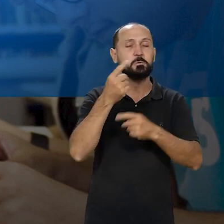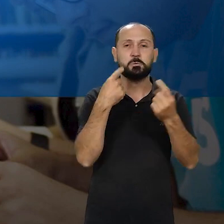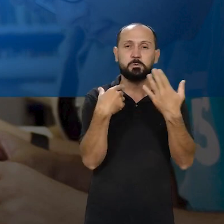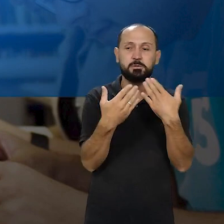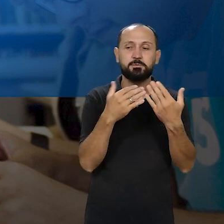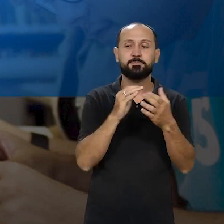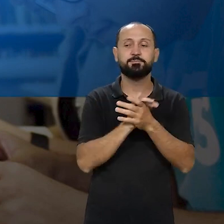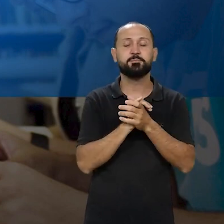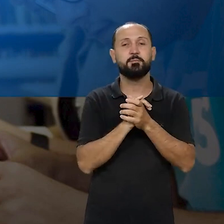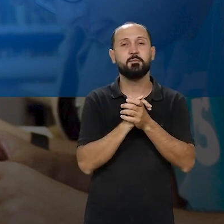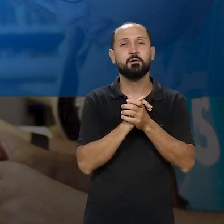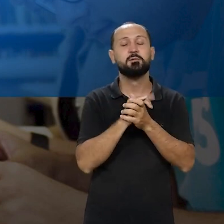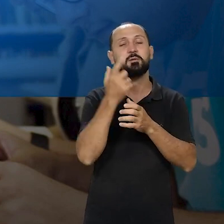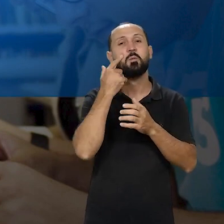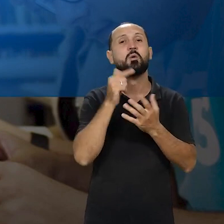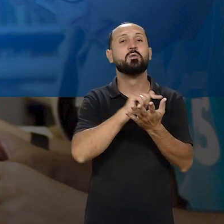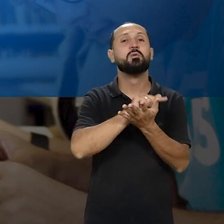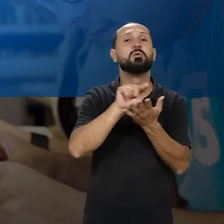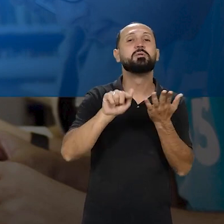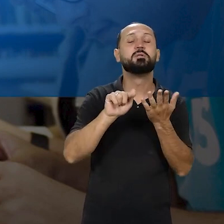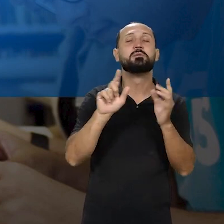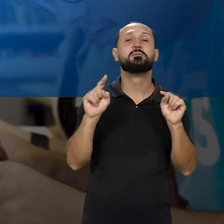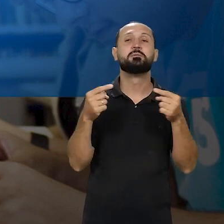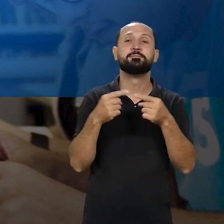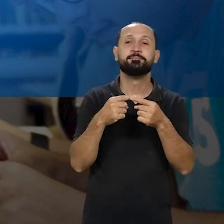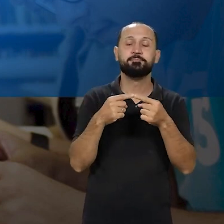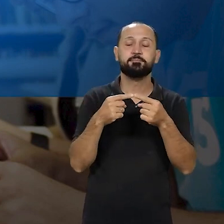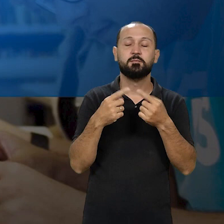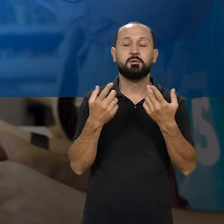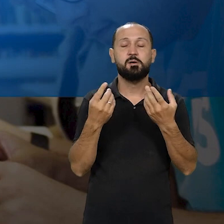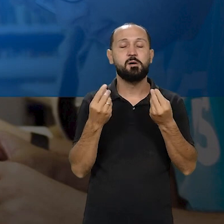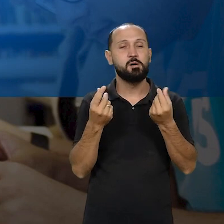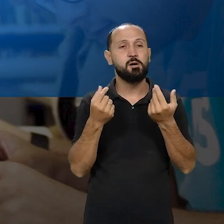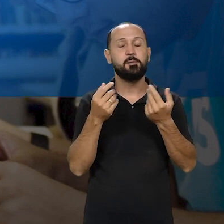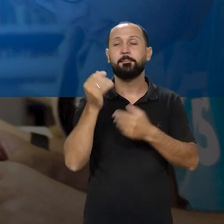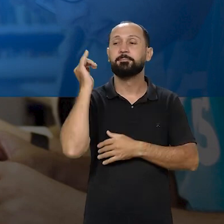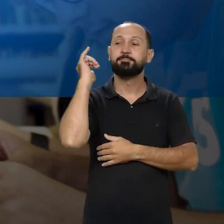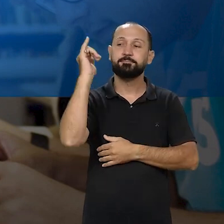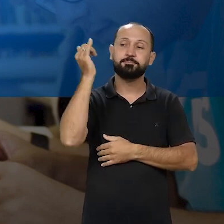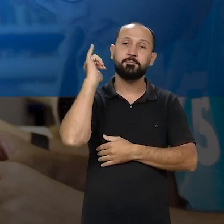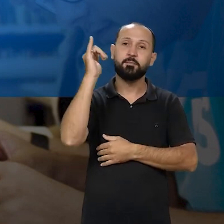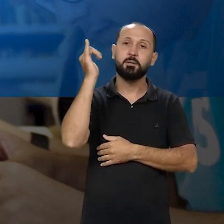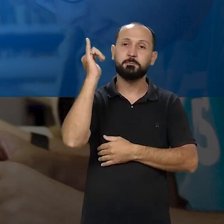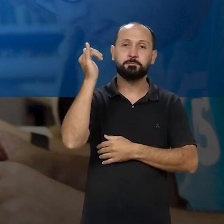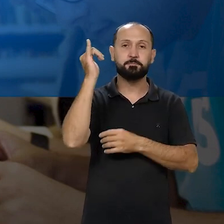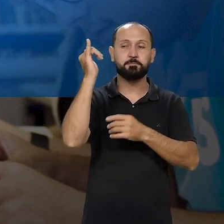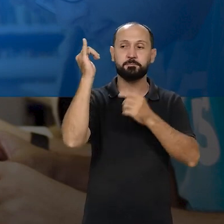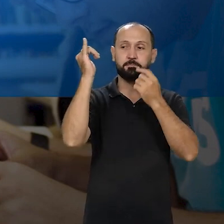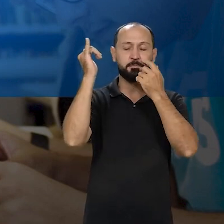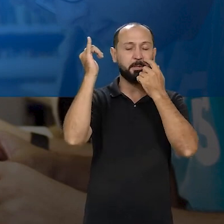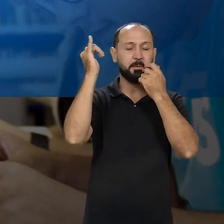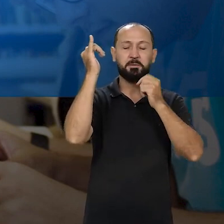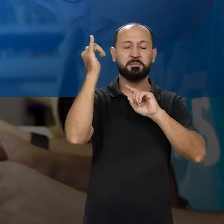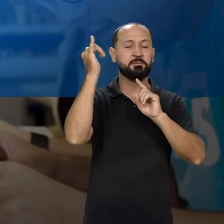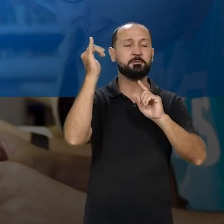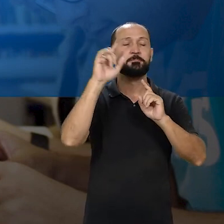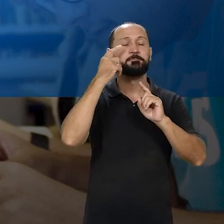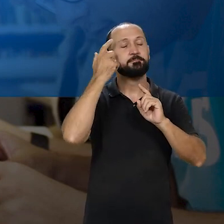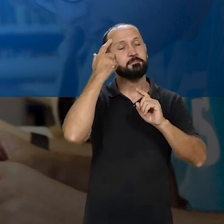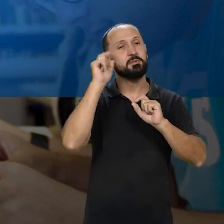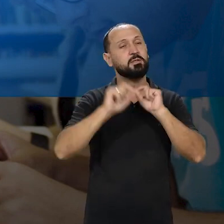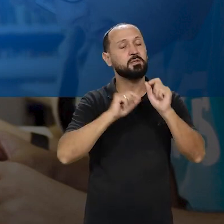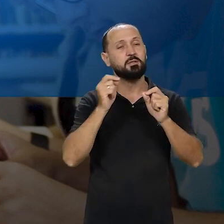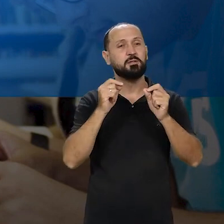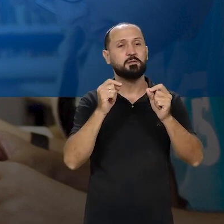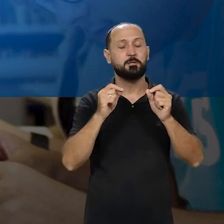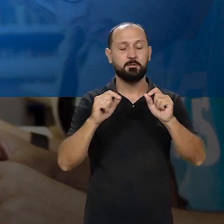assim, se isso, que gênero isso caberia, né? Se é uma narrativa em contos, mas aí a gente pensou, bom,